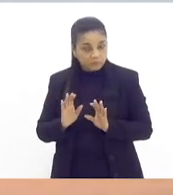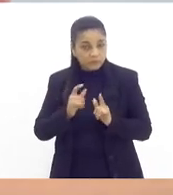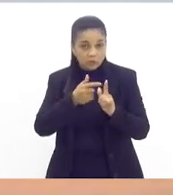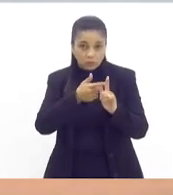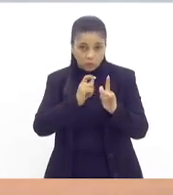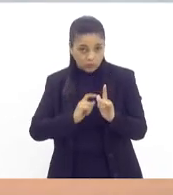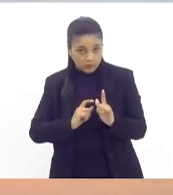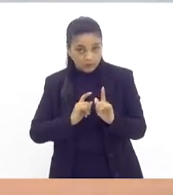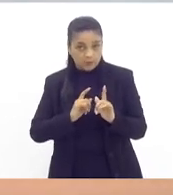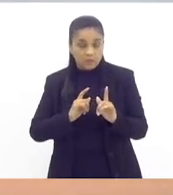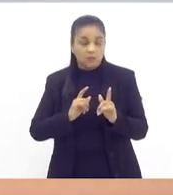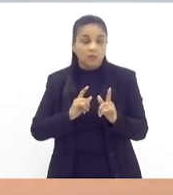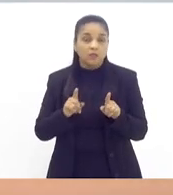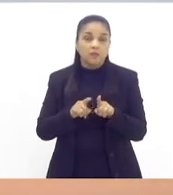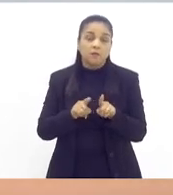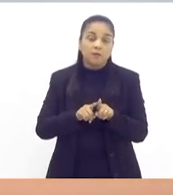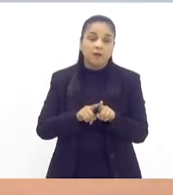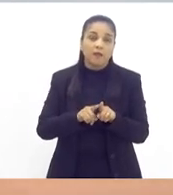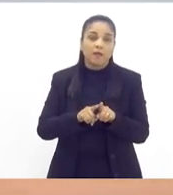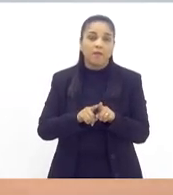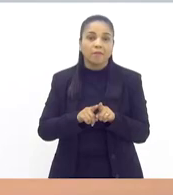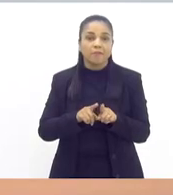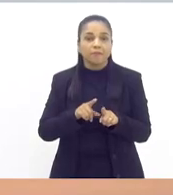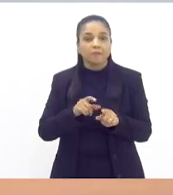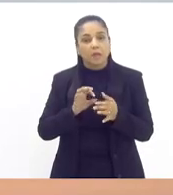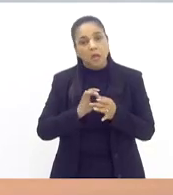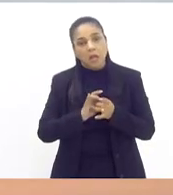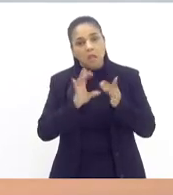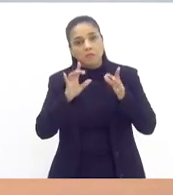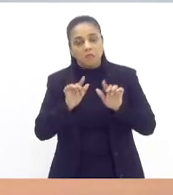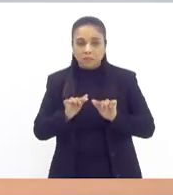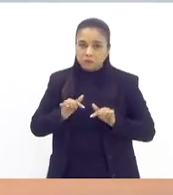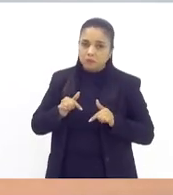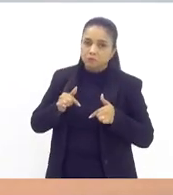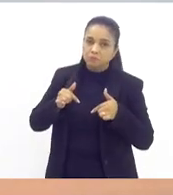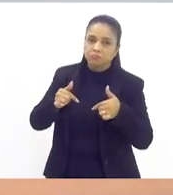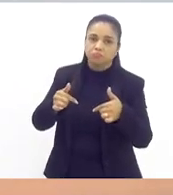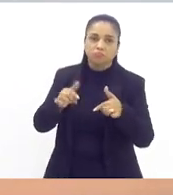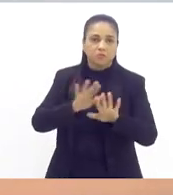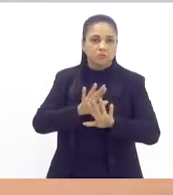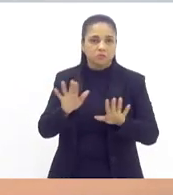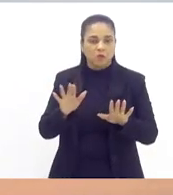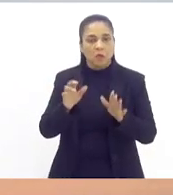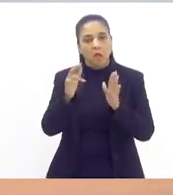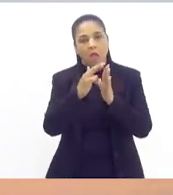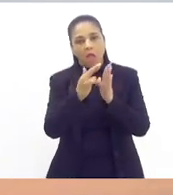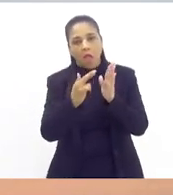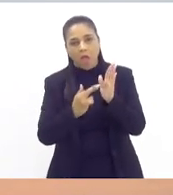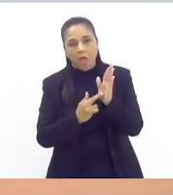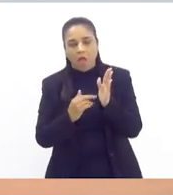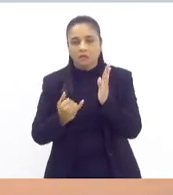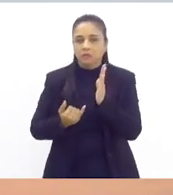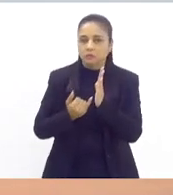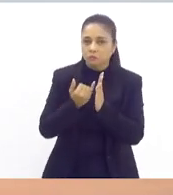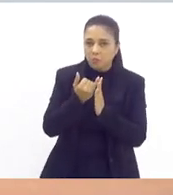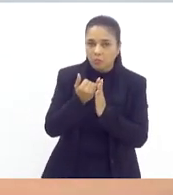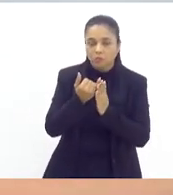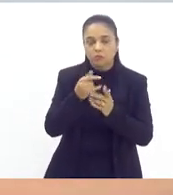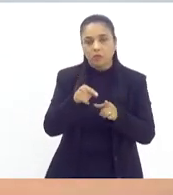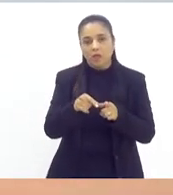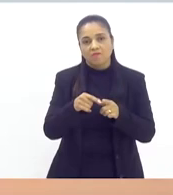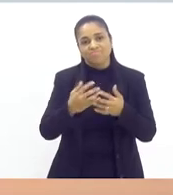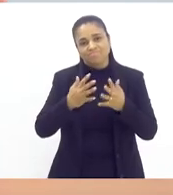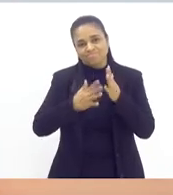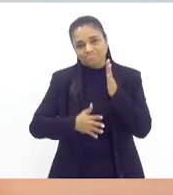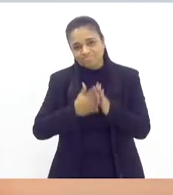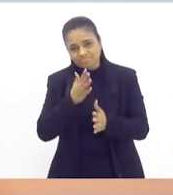autonomia, e é autonomia de talvez ter mais liberdade, de ter vários regulamentos do imposto, aí já começa a complicar